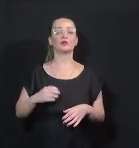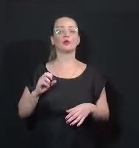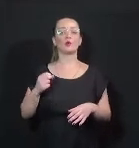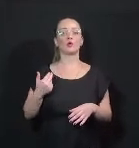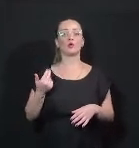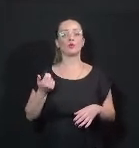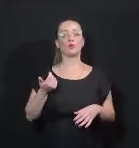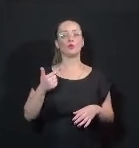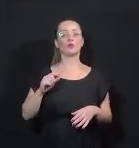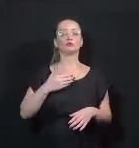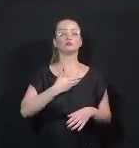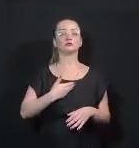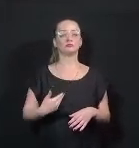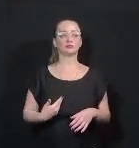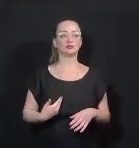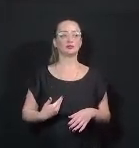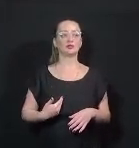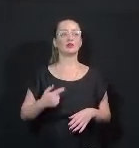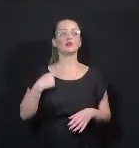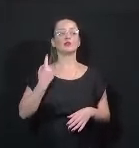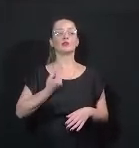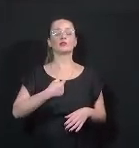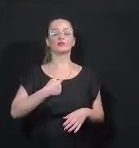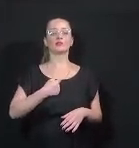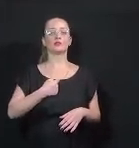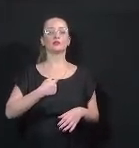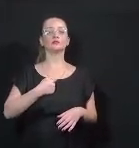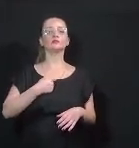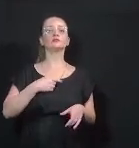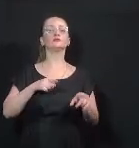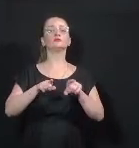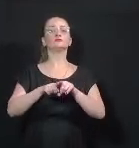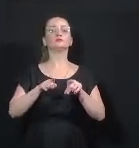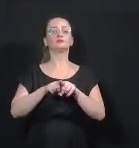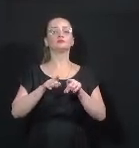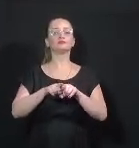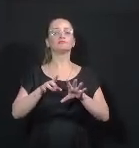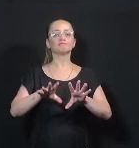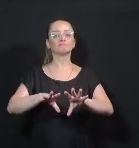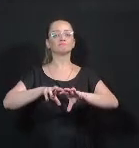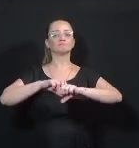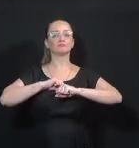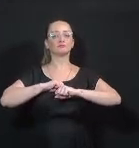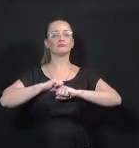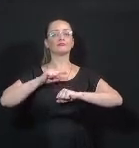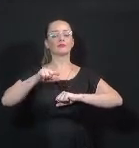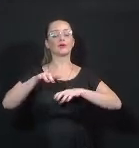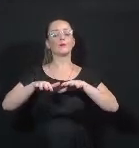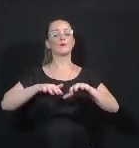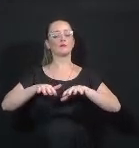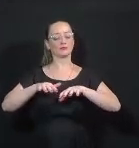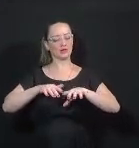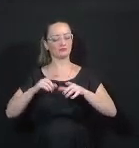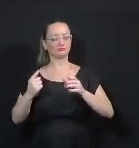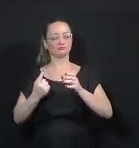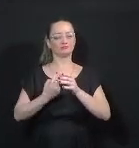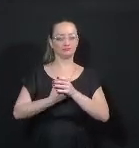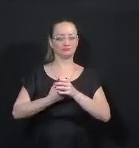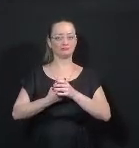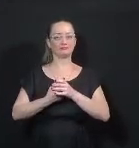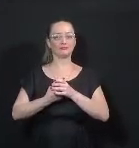outros, nós acabamos também adotando, né, esses movimentos,